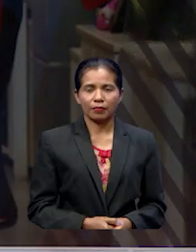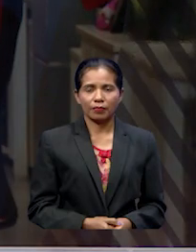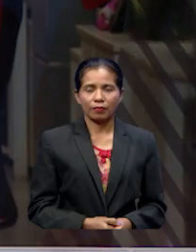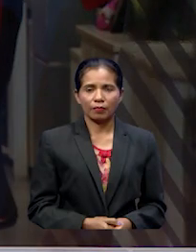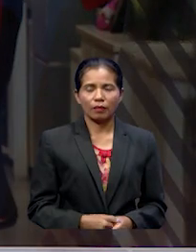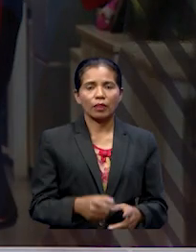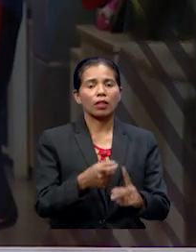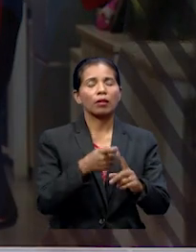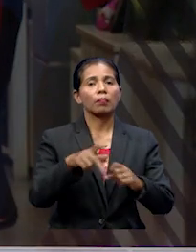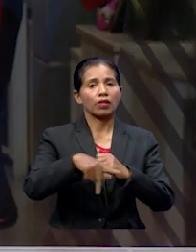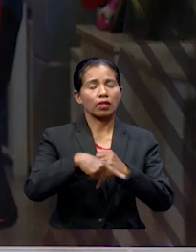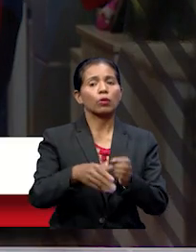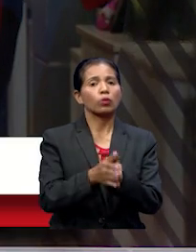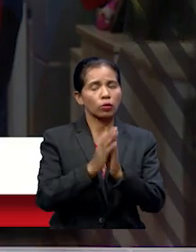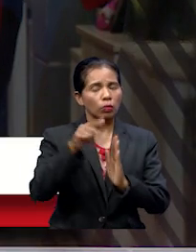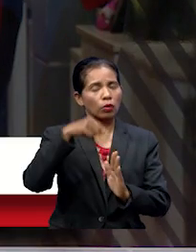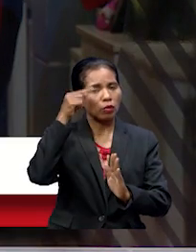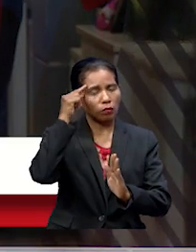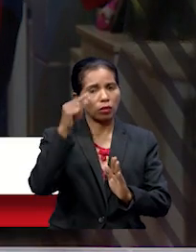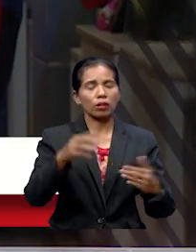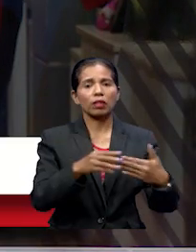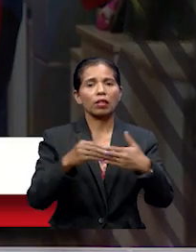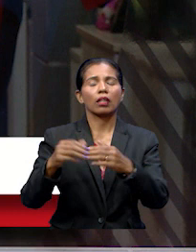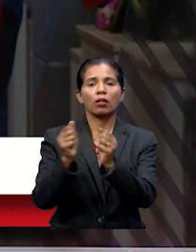posição russo governo o com responsabilidade.